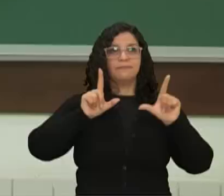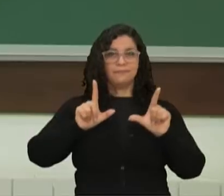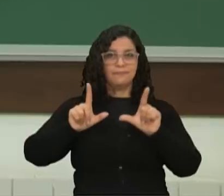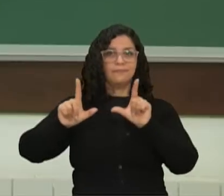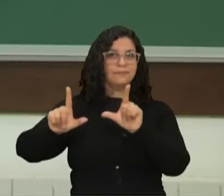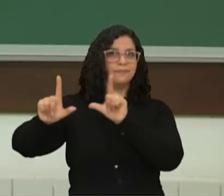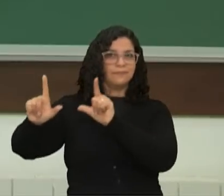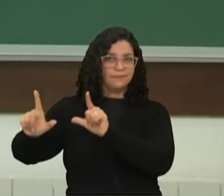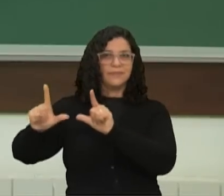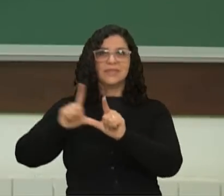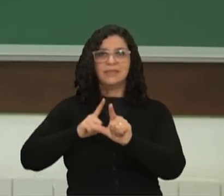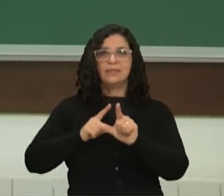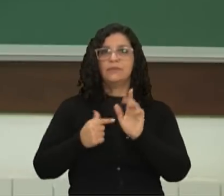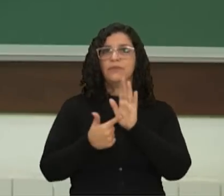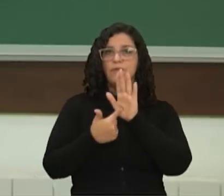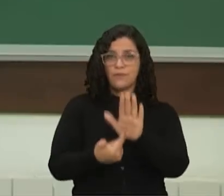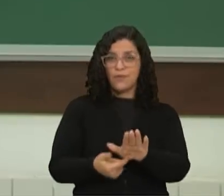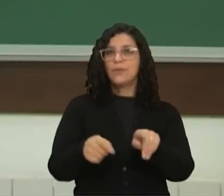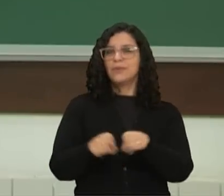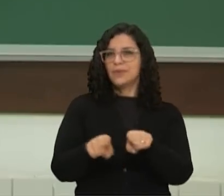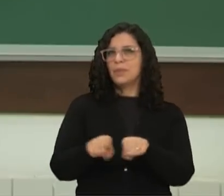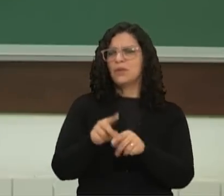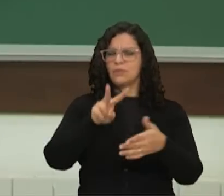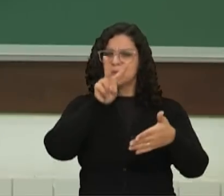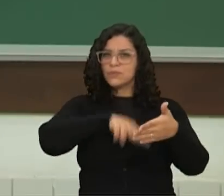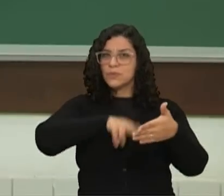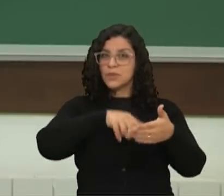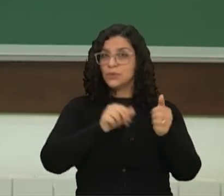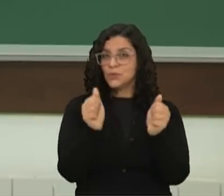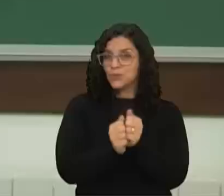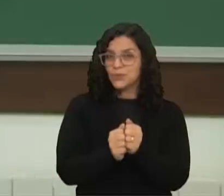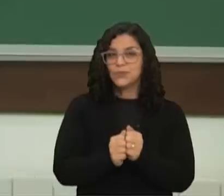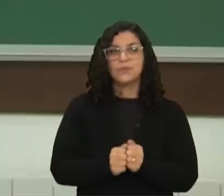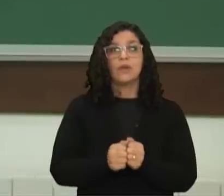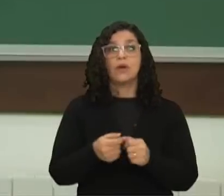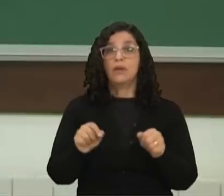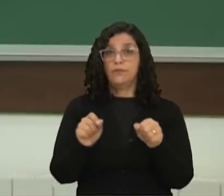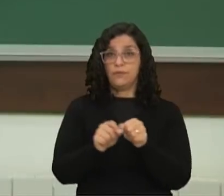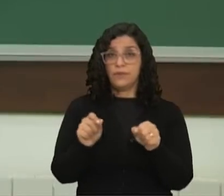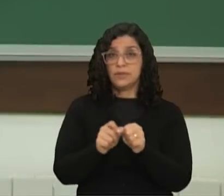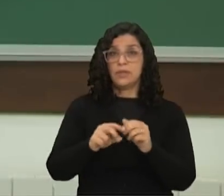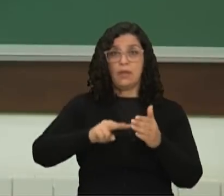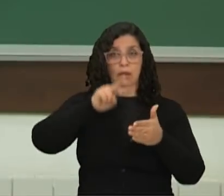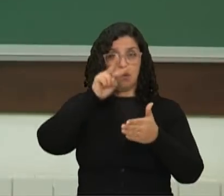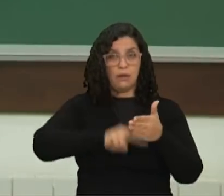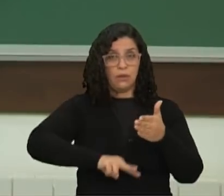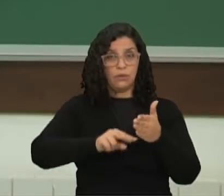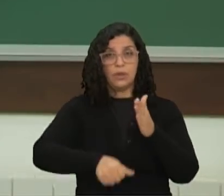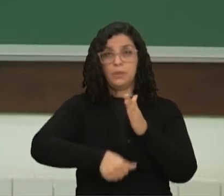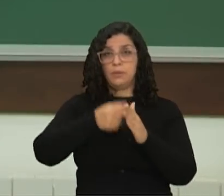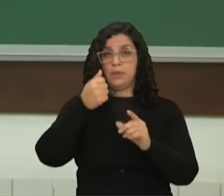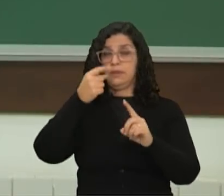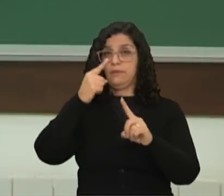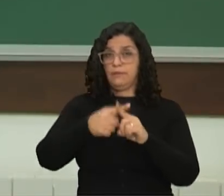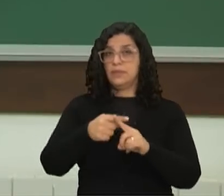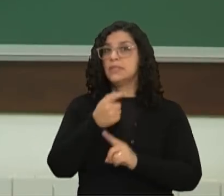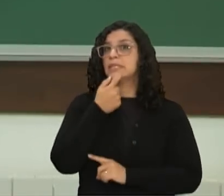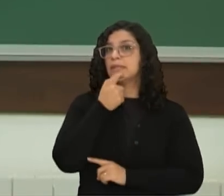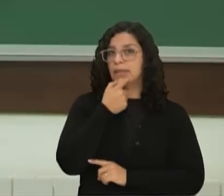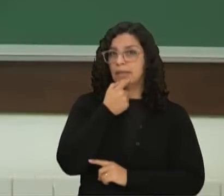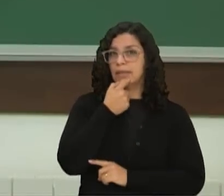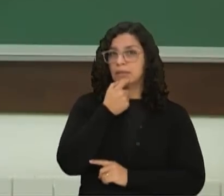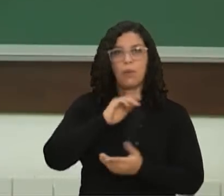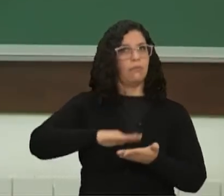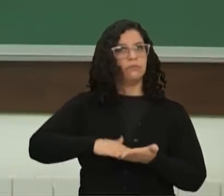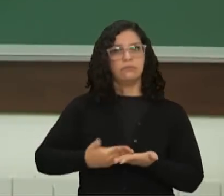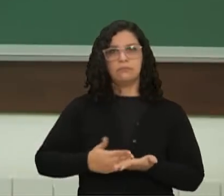Então, eu trouxe aqui uma comic strip para a gente analisar juntos. Eu vou fazer uma primeira leitura com vocês em inglês, mas não